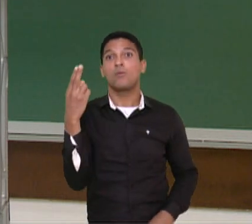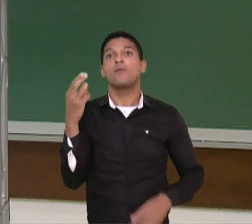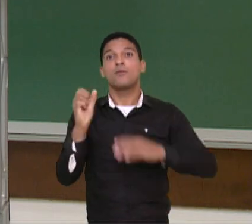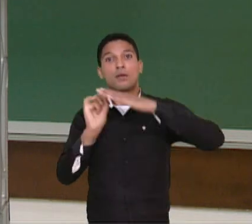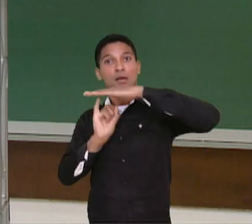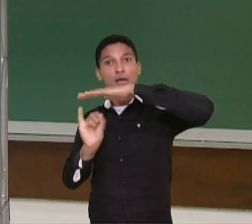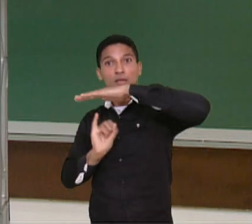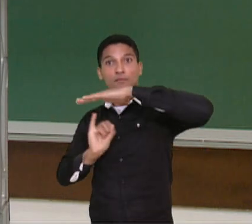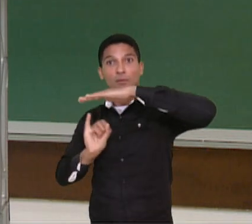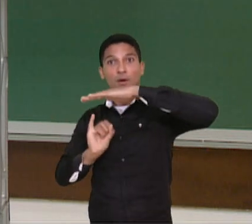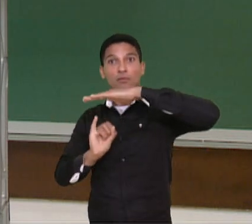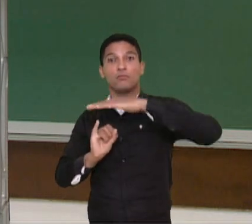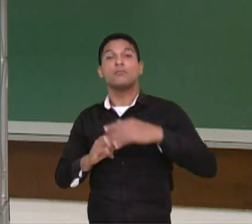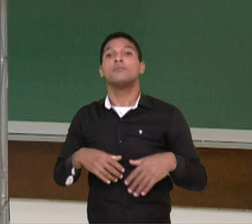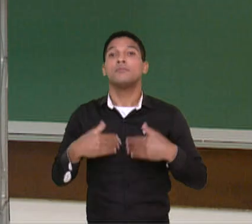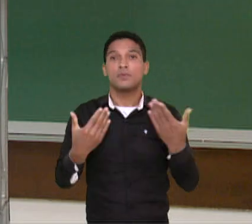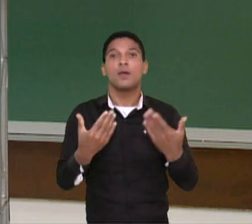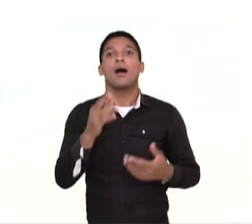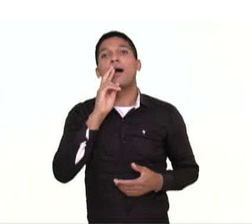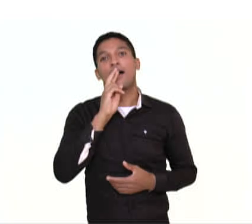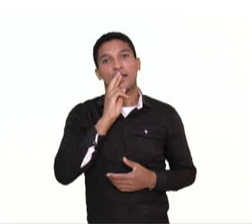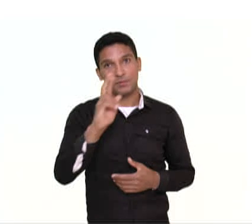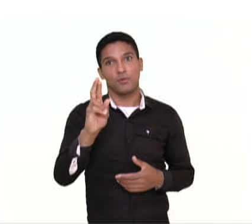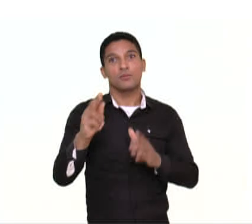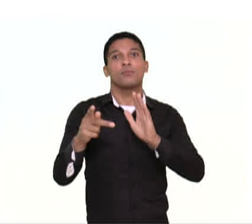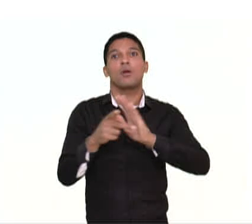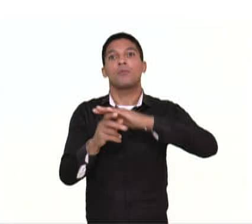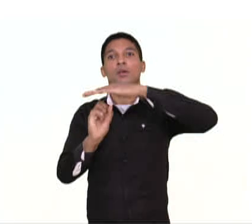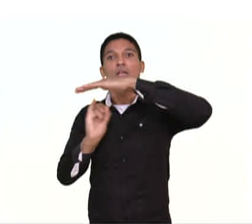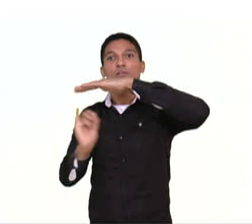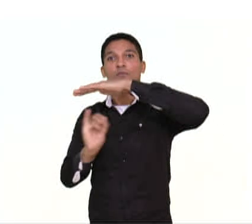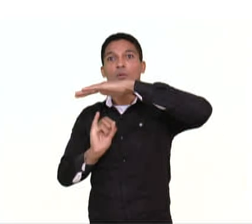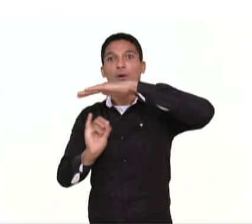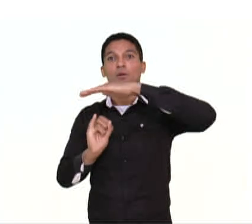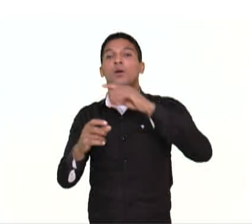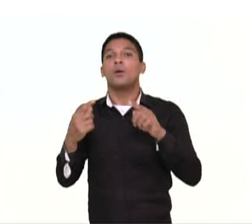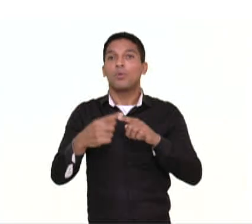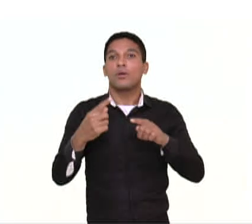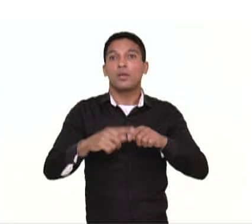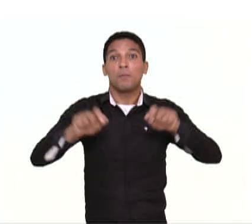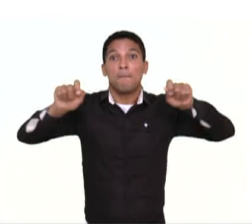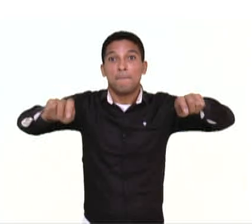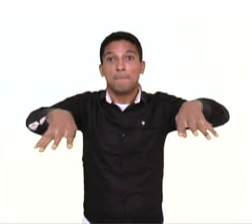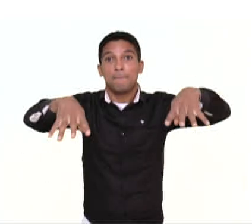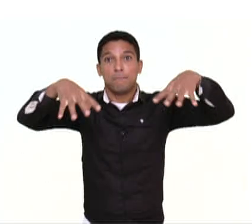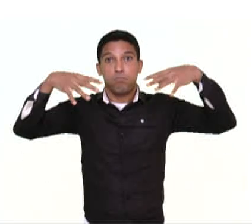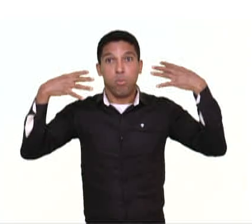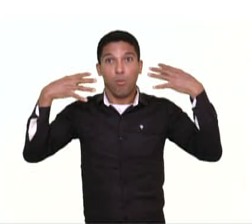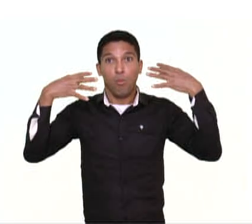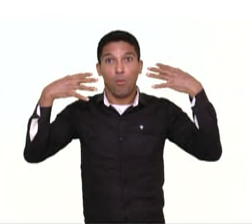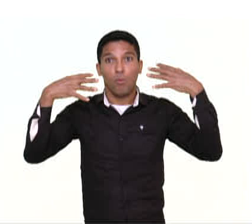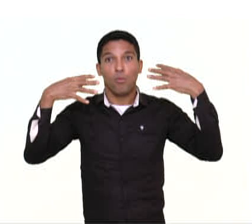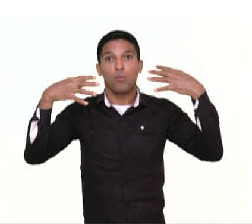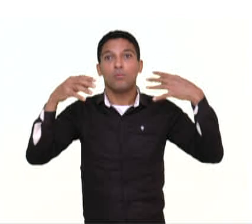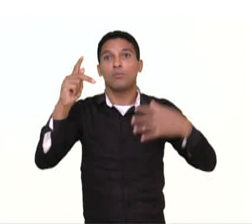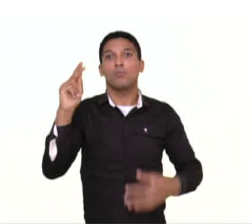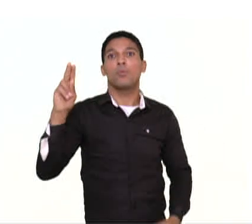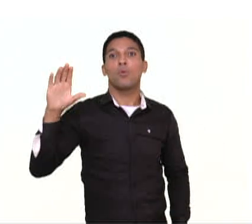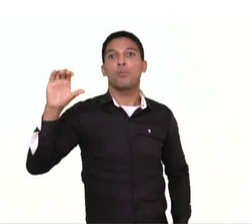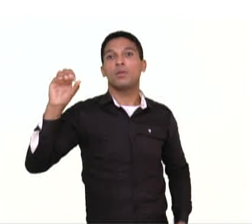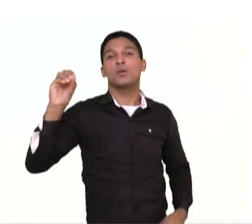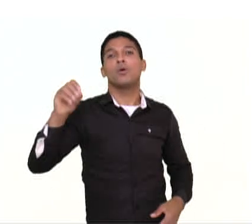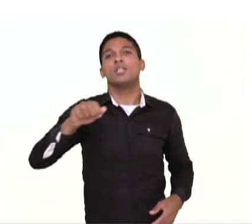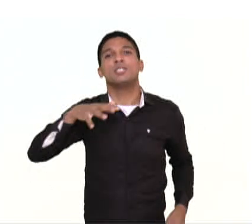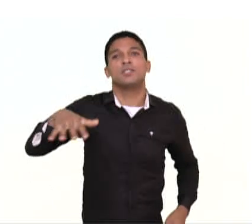portuguesa. E a resposta é no padrão informal, pois é acessível a um público mais amplo, um público em geral,